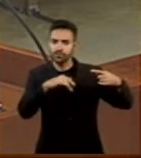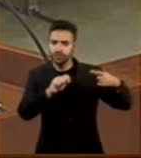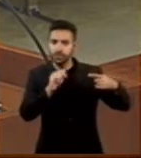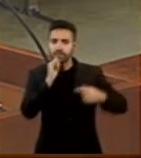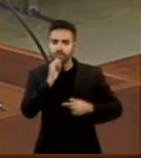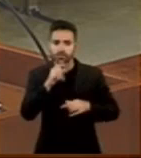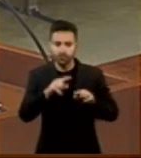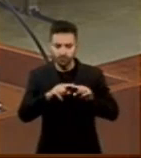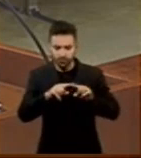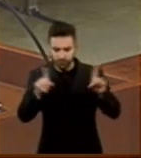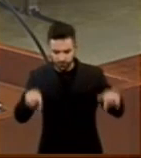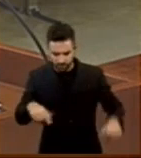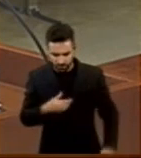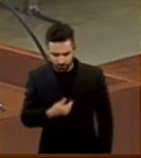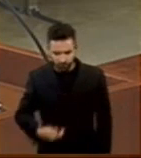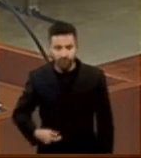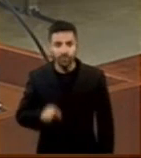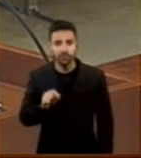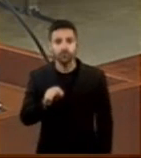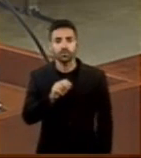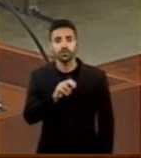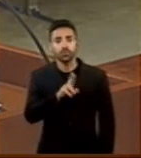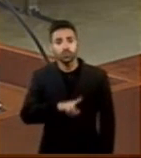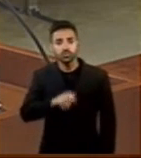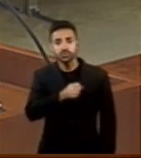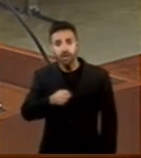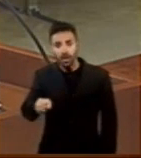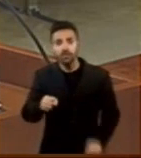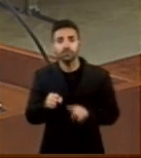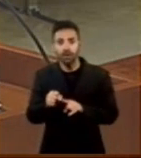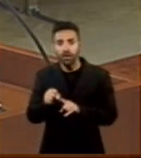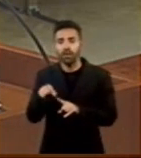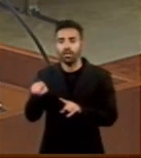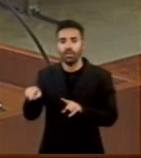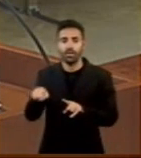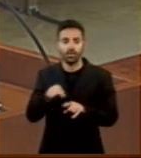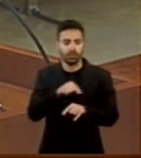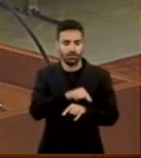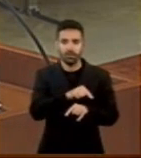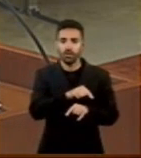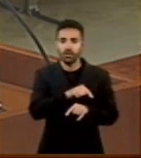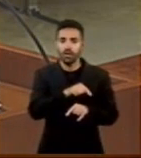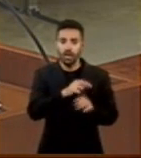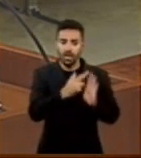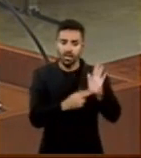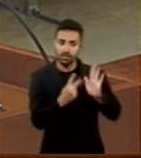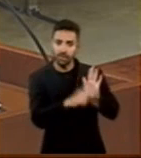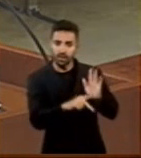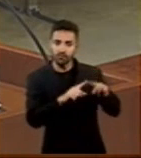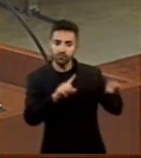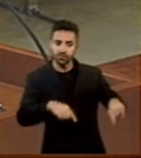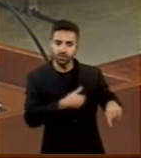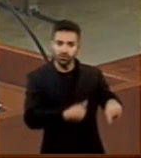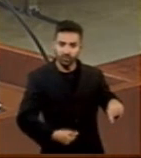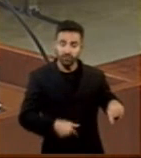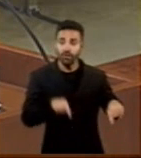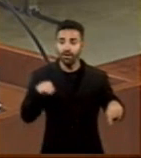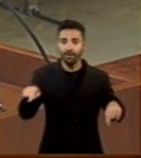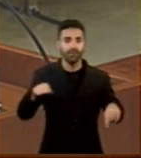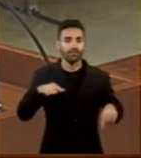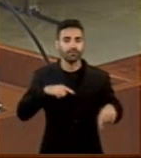pode ser utilizado para que o avulso tenha os seus direitos